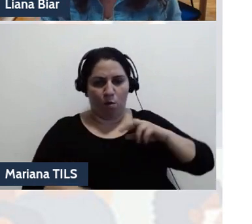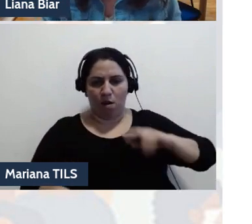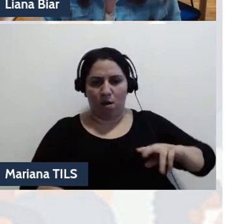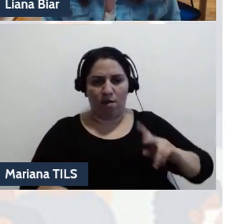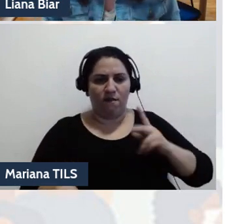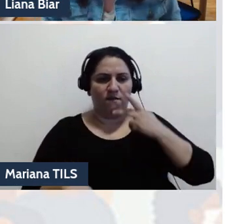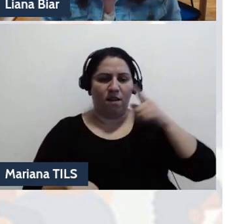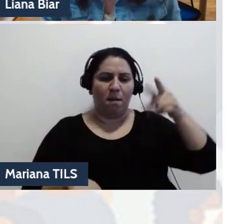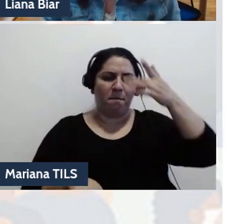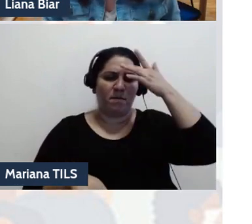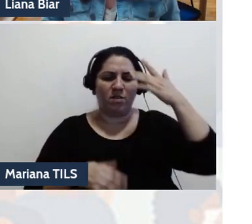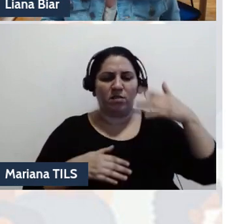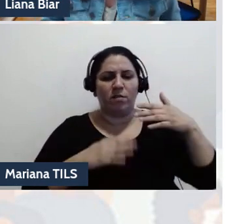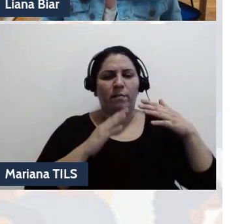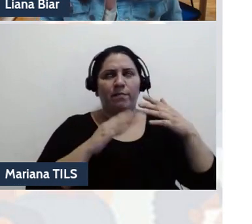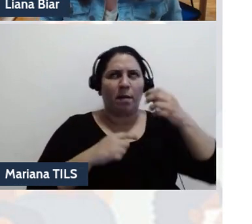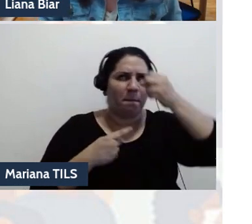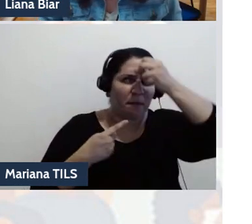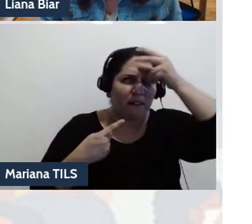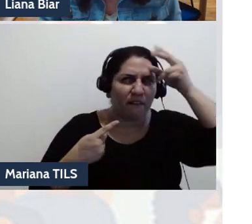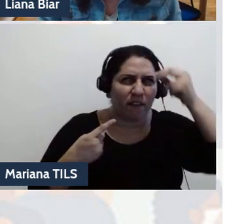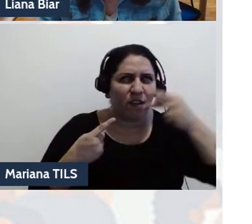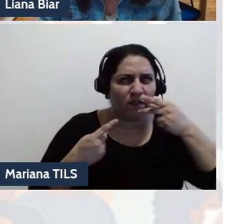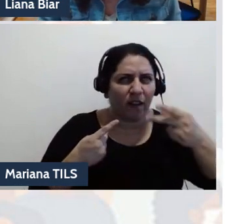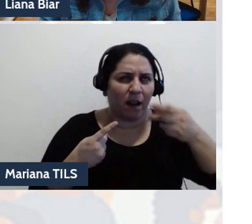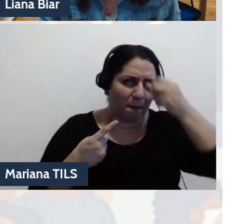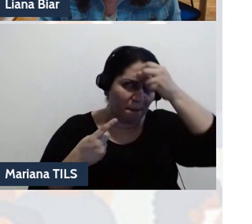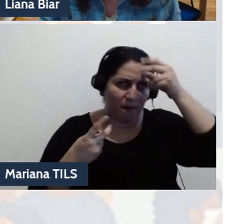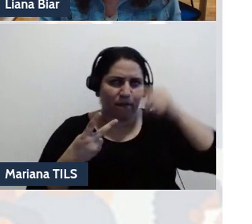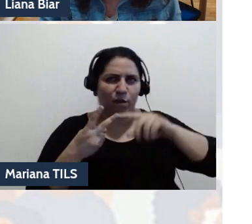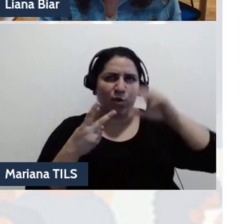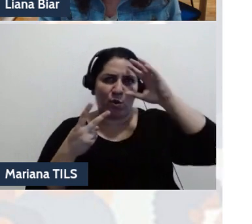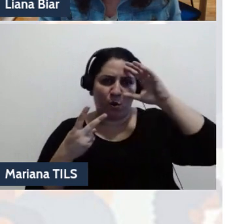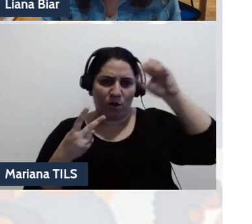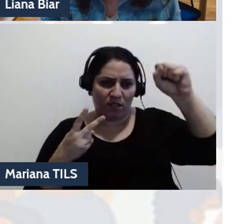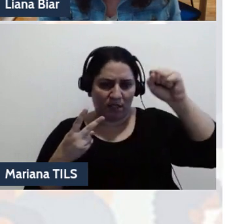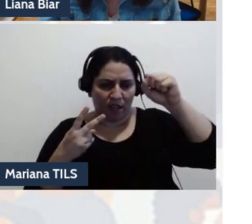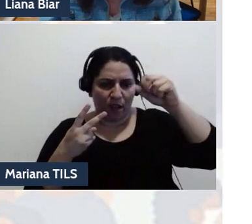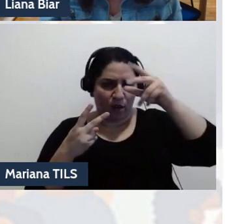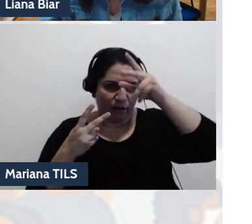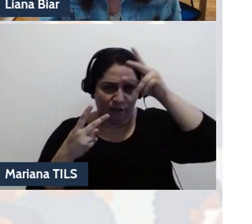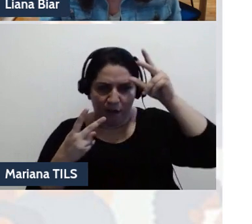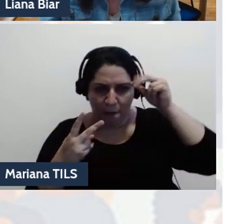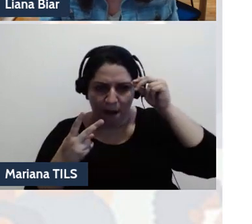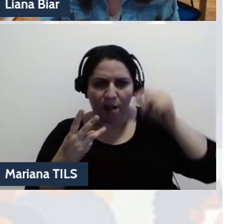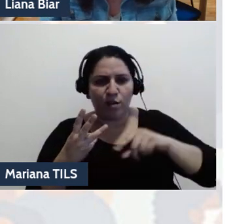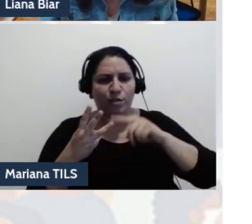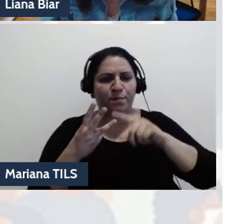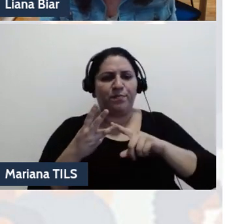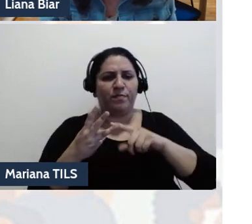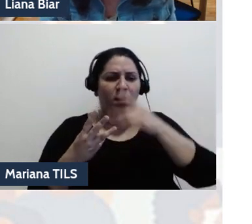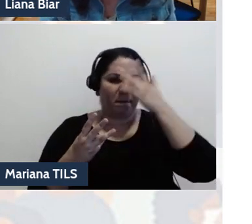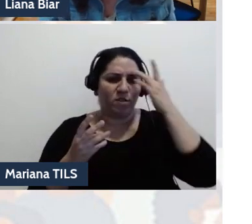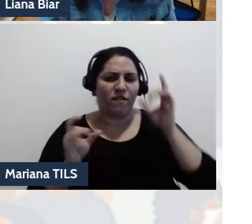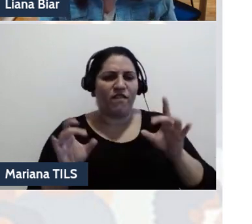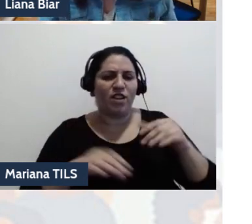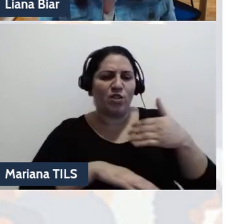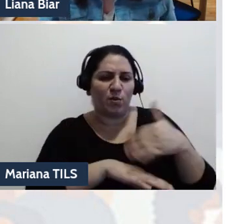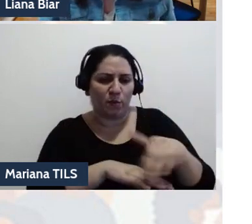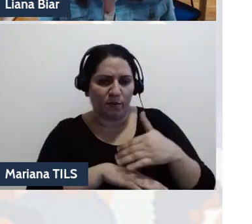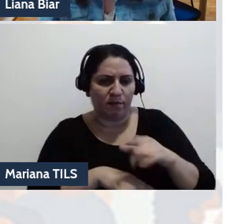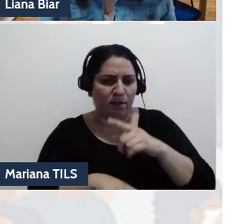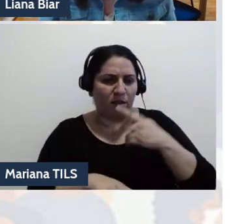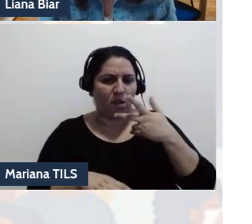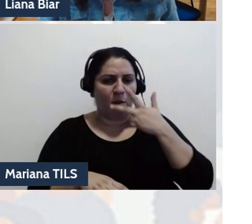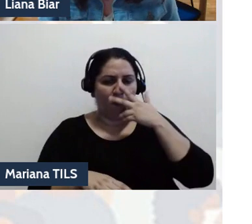do camelô, do prefeito e de um conselho de enfermagem da qual ela era parte. Essa não vai ser uma narrativa de conformação, vai ser